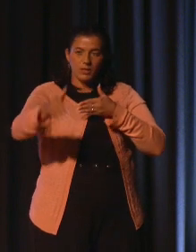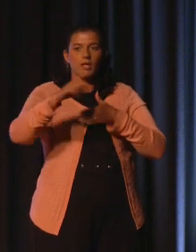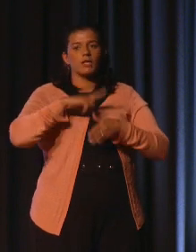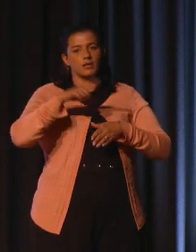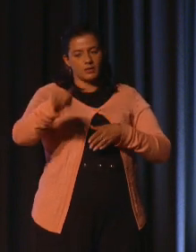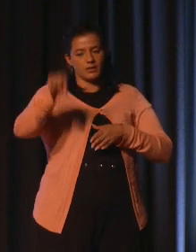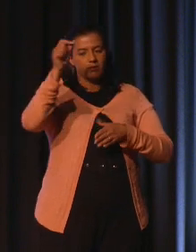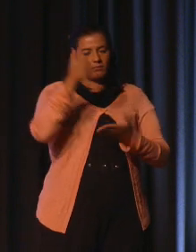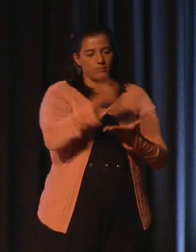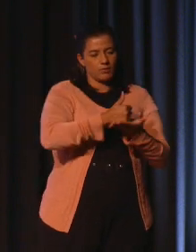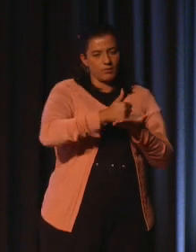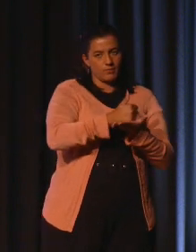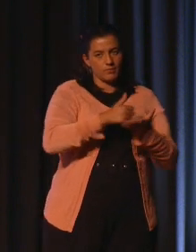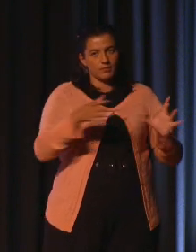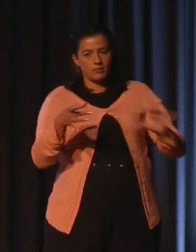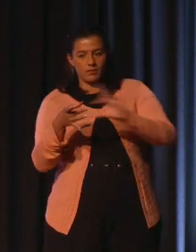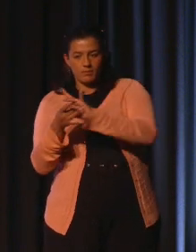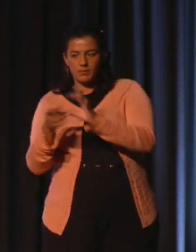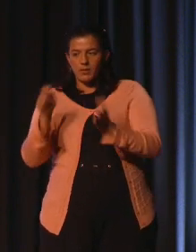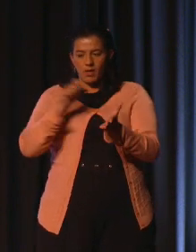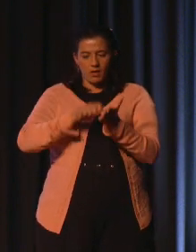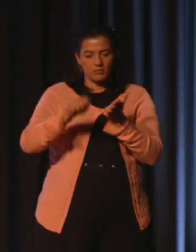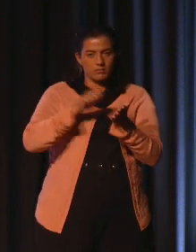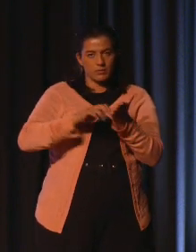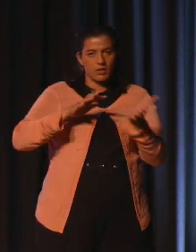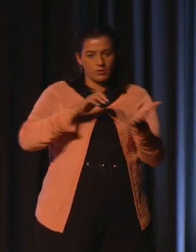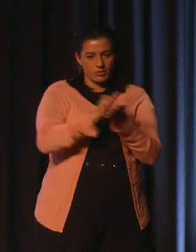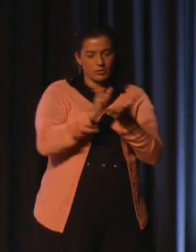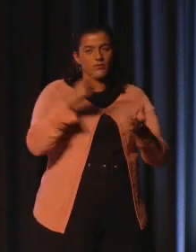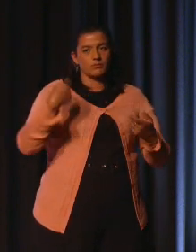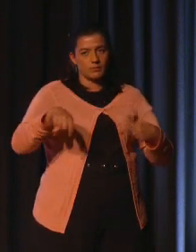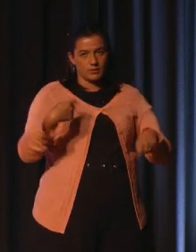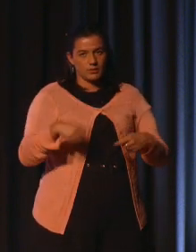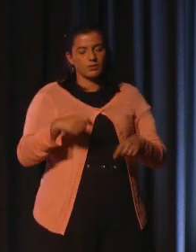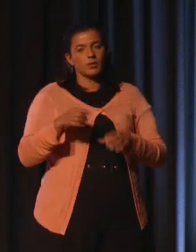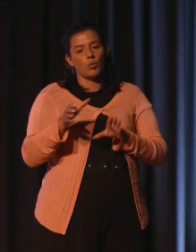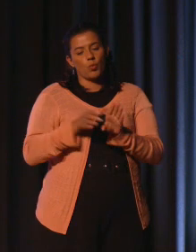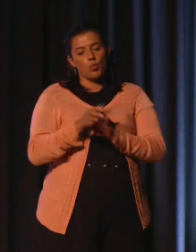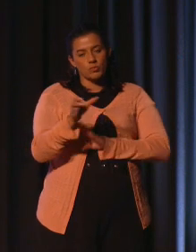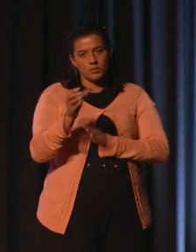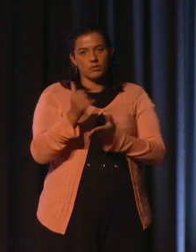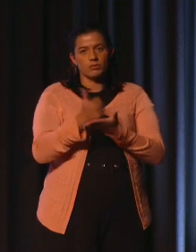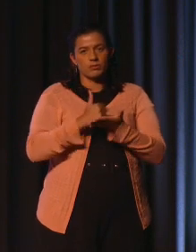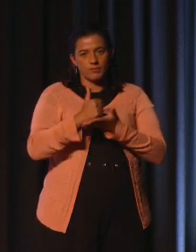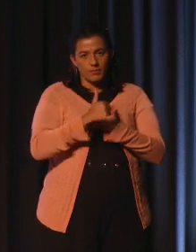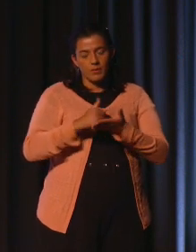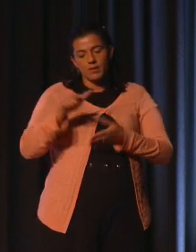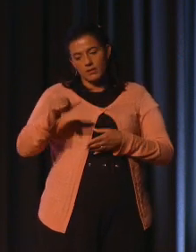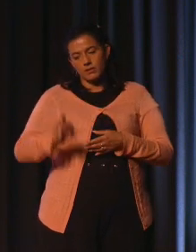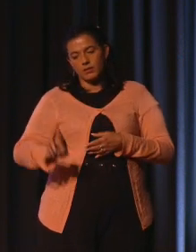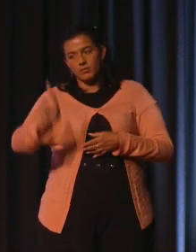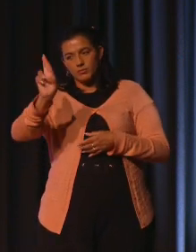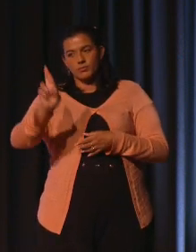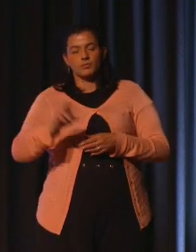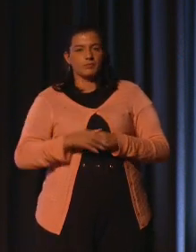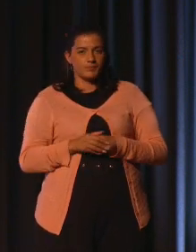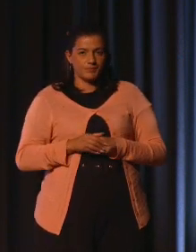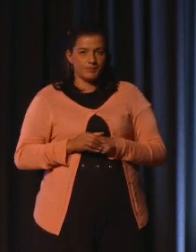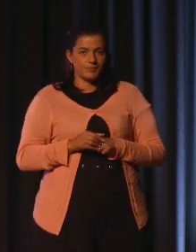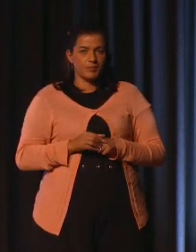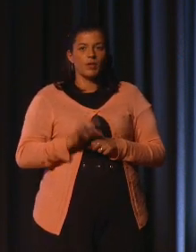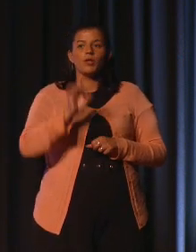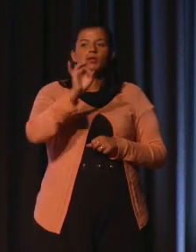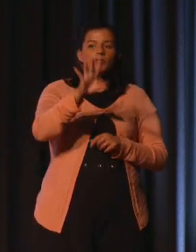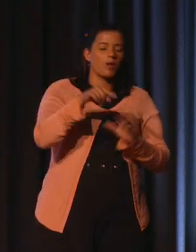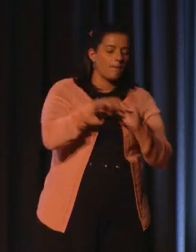farmacêutico associado, tá? Que ele tem que estar registrado no Conselho de Farmácia, e aí ele fica responsável por essa parte. E assim, não é só